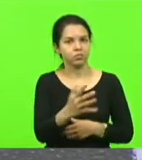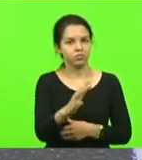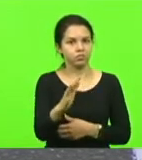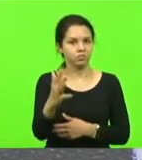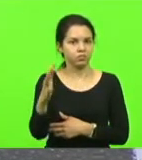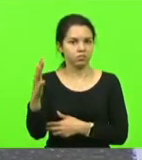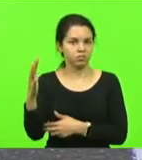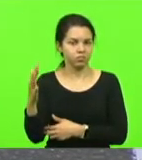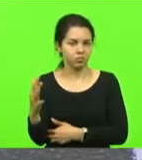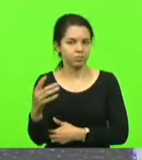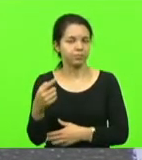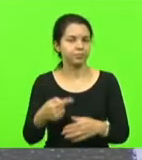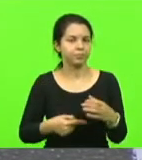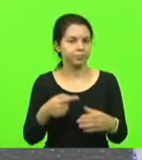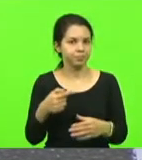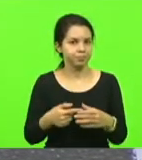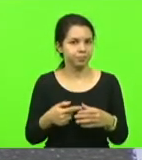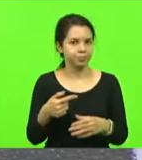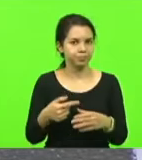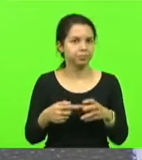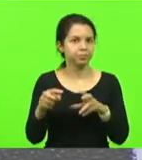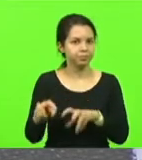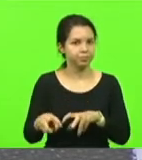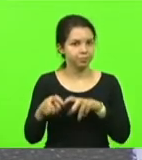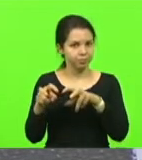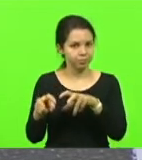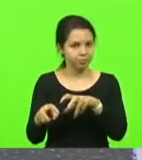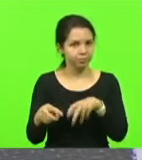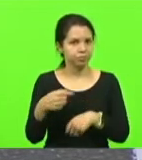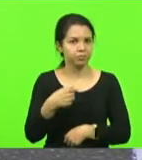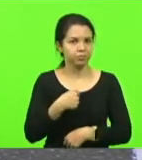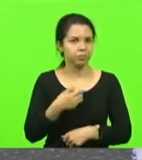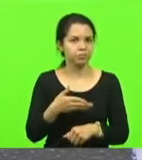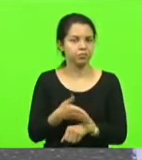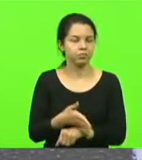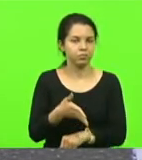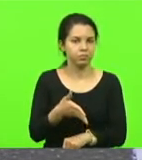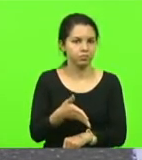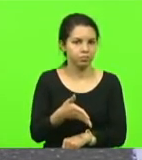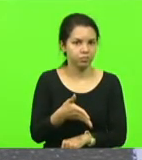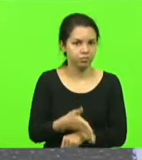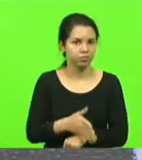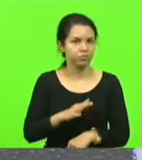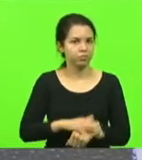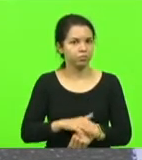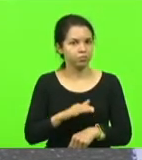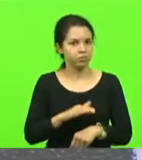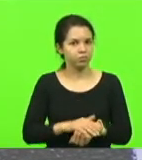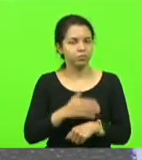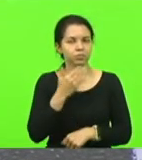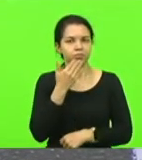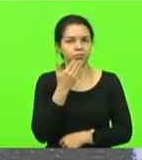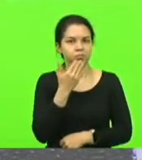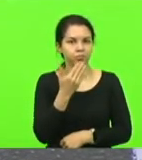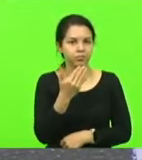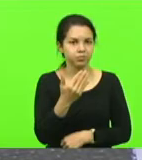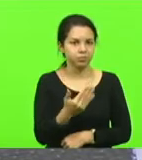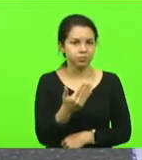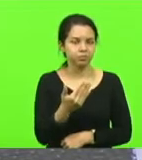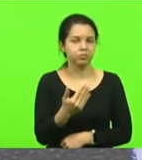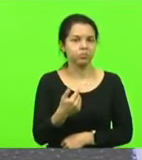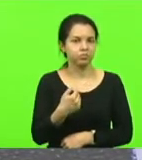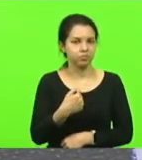da qual integro como autor do requerimento, e que, além de mim, o deputado